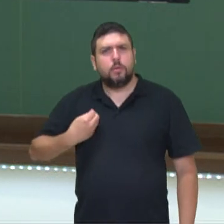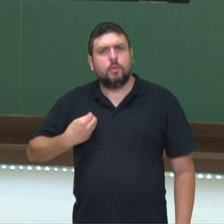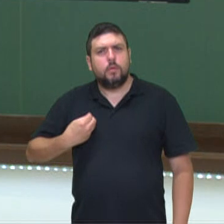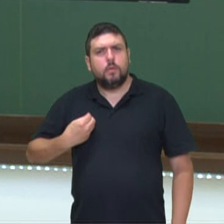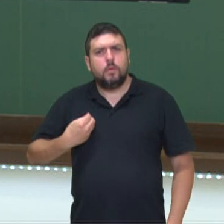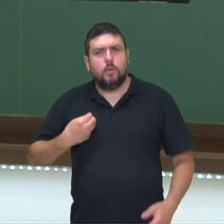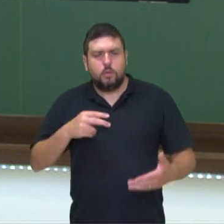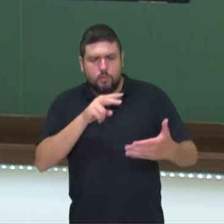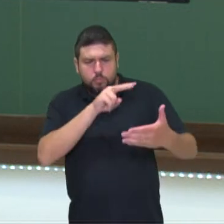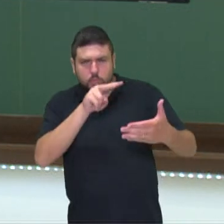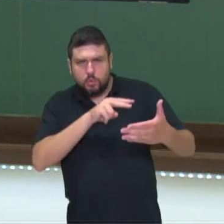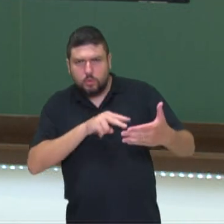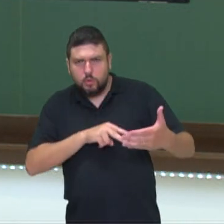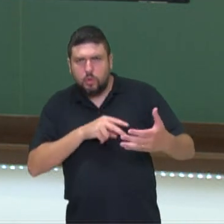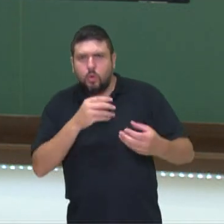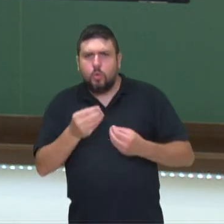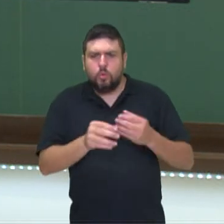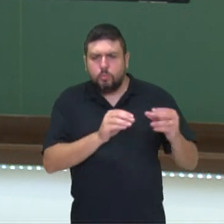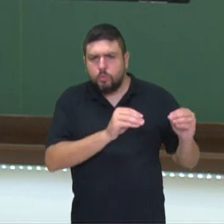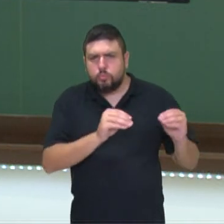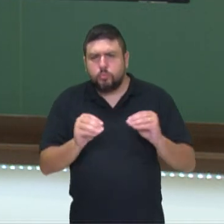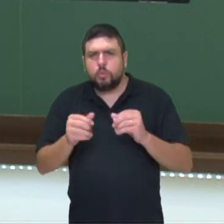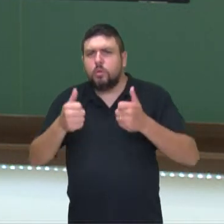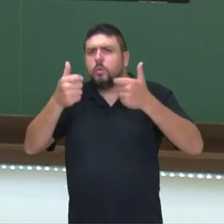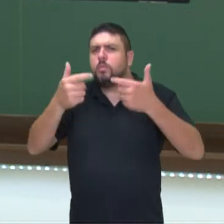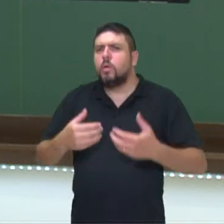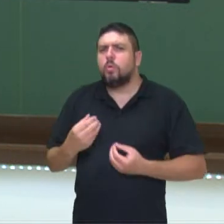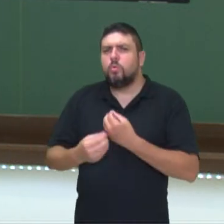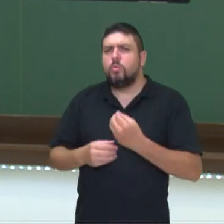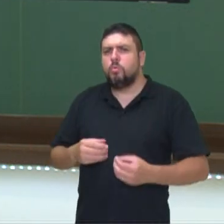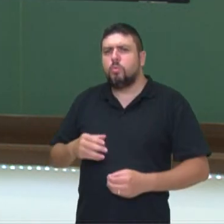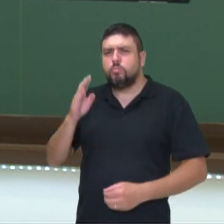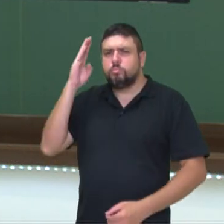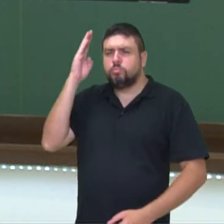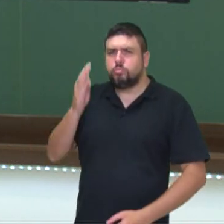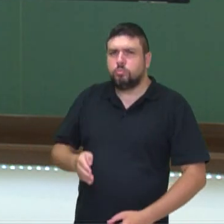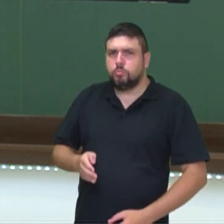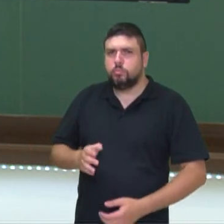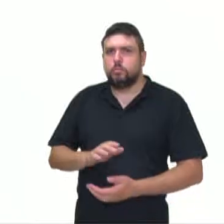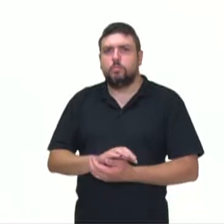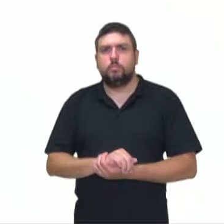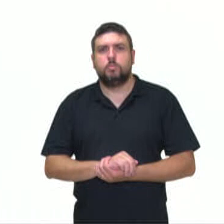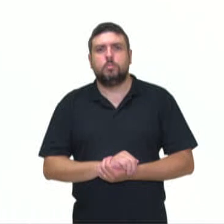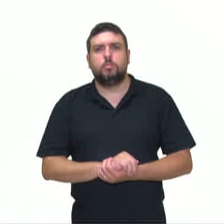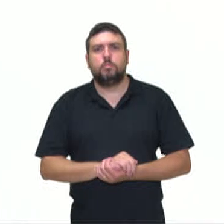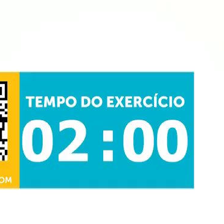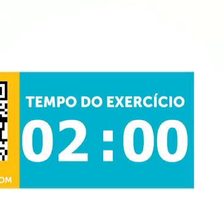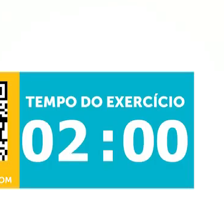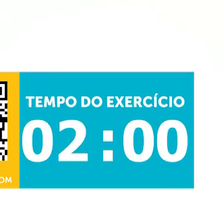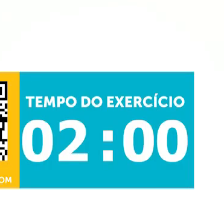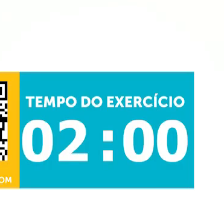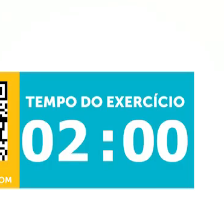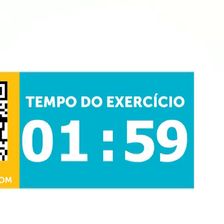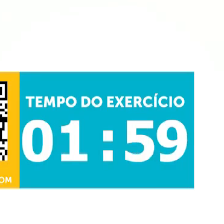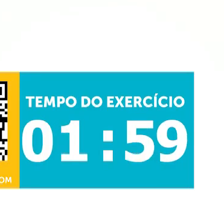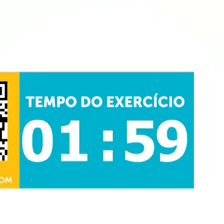Consulte o trecho e diga como o discurso direto se faz presente.